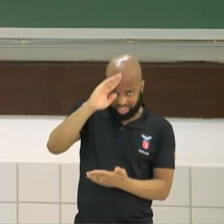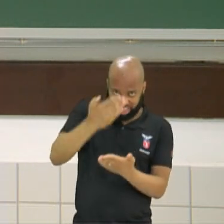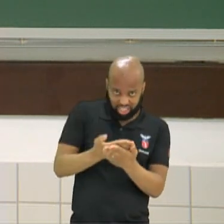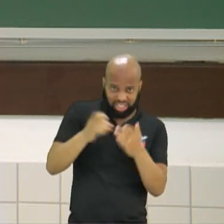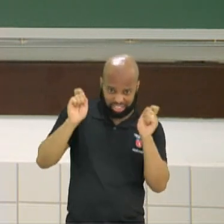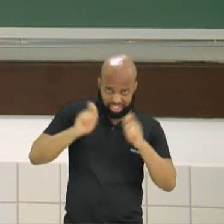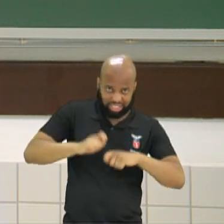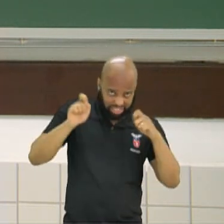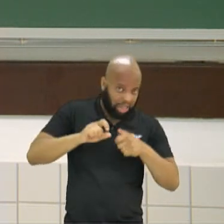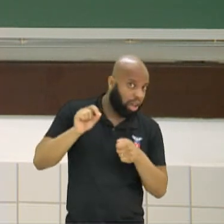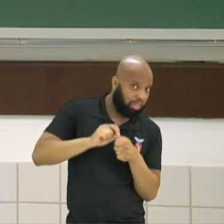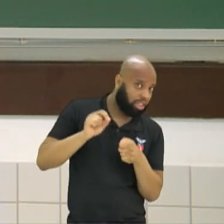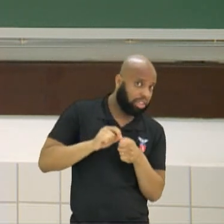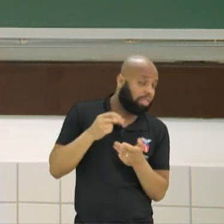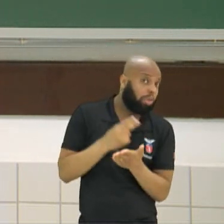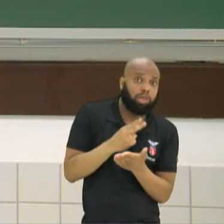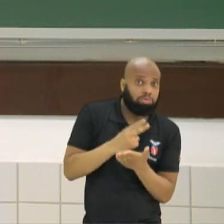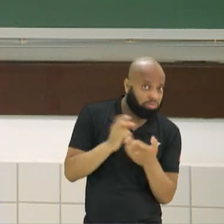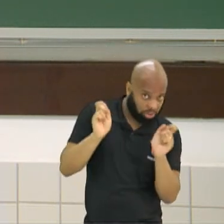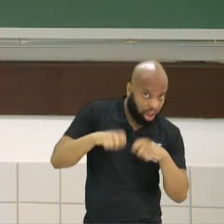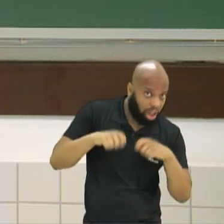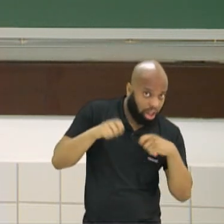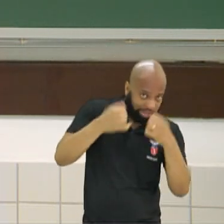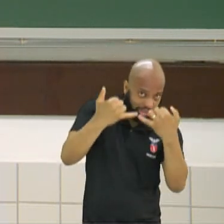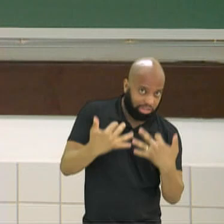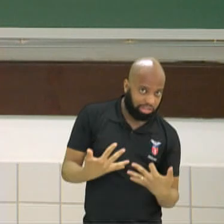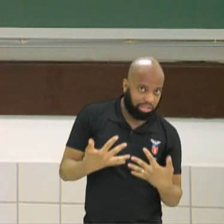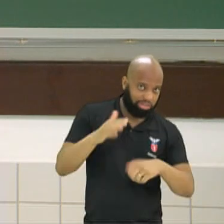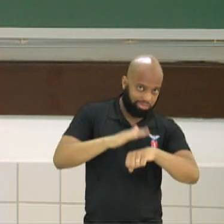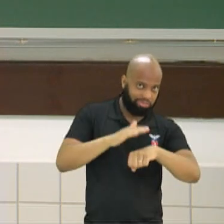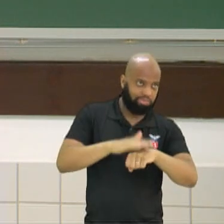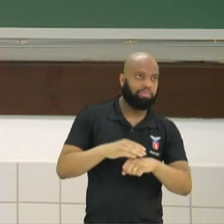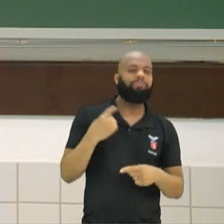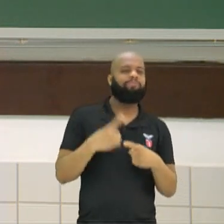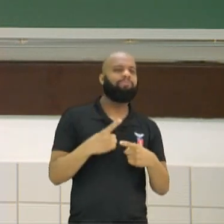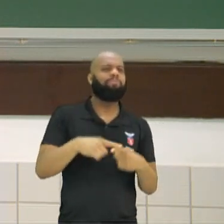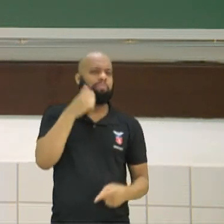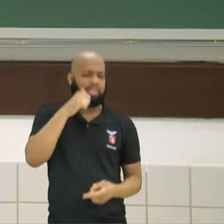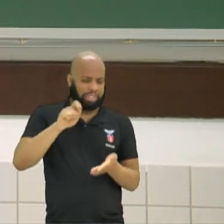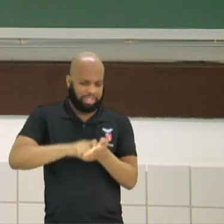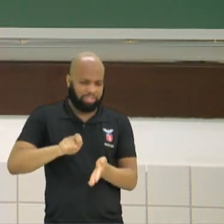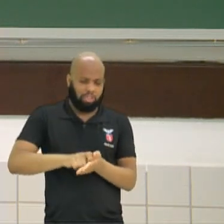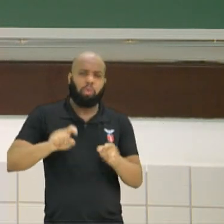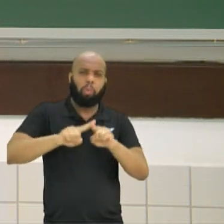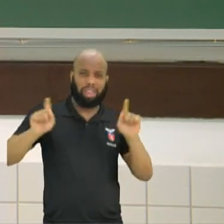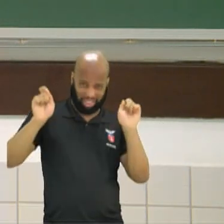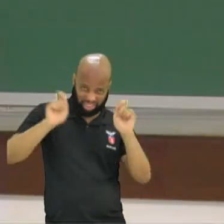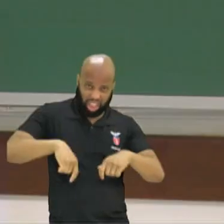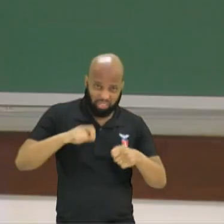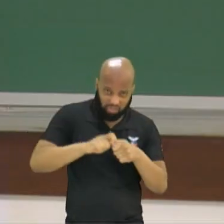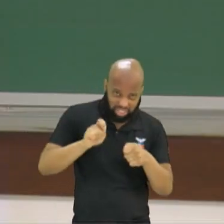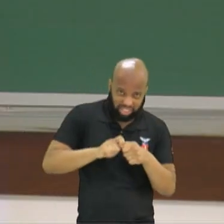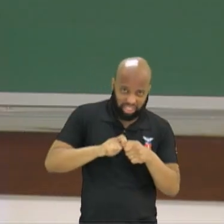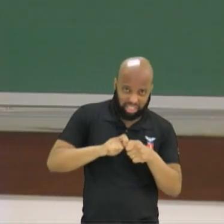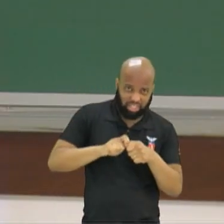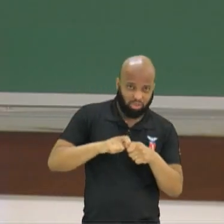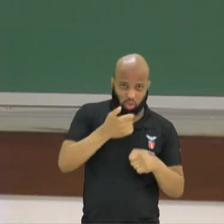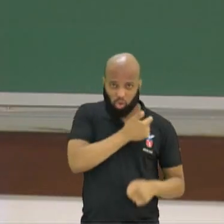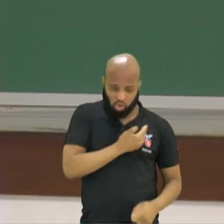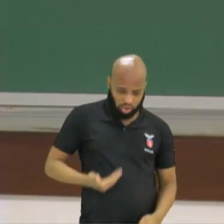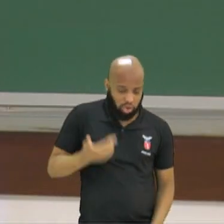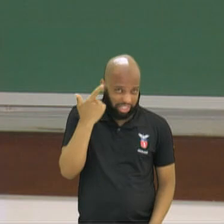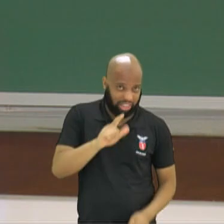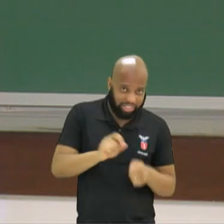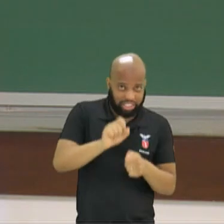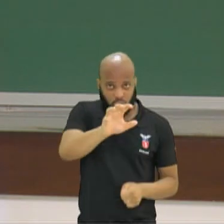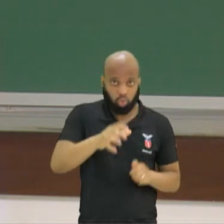sejam plausíveis e exequíveis? Explique. Pessoal, elas são plausíveis, elas são possíveis de serem realizadas, e